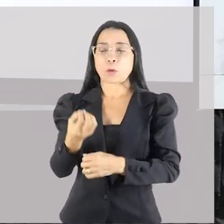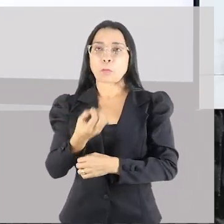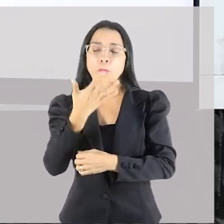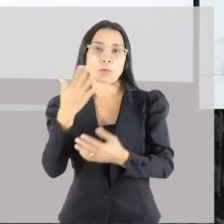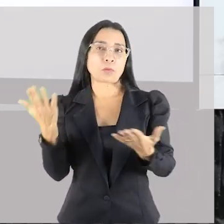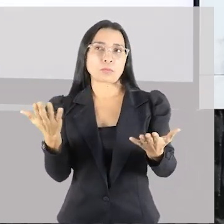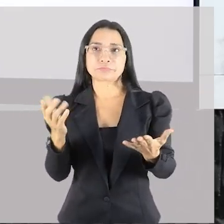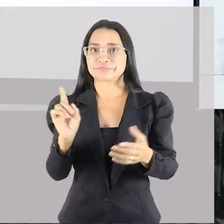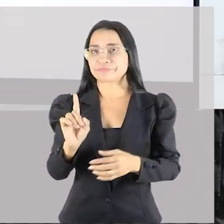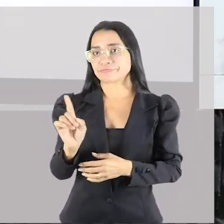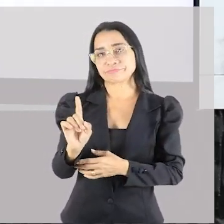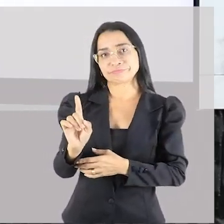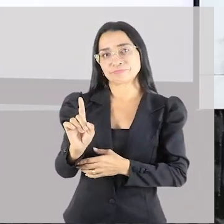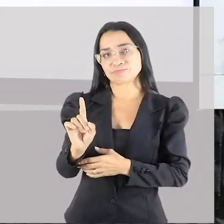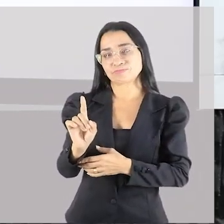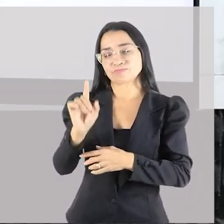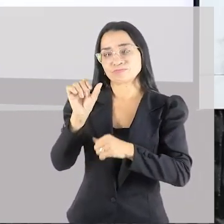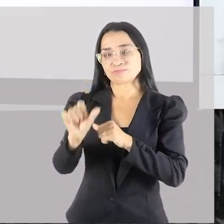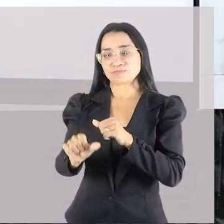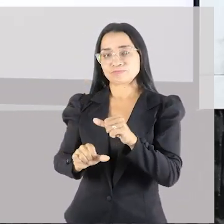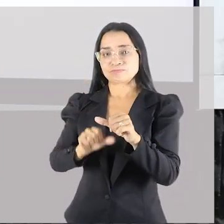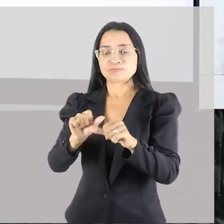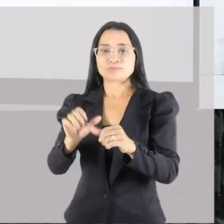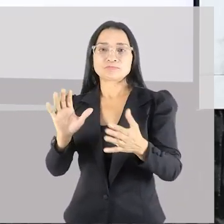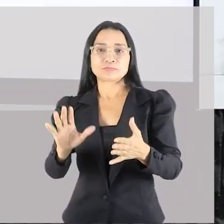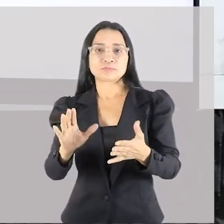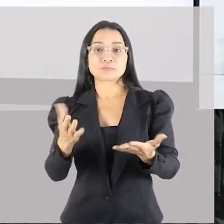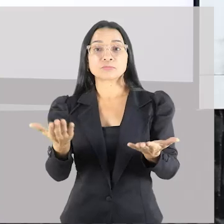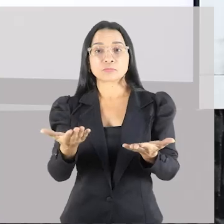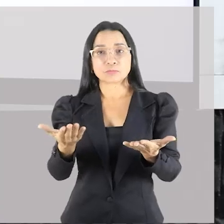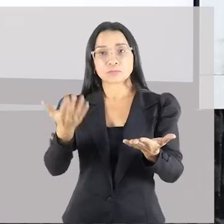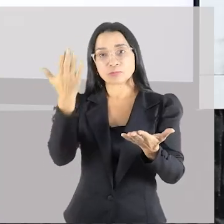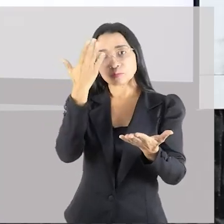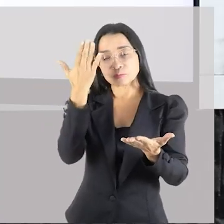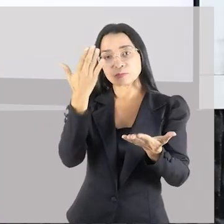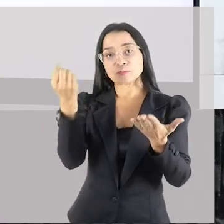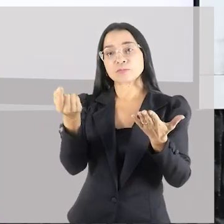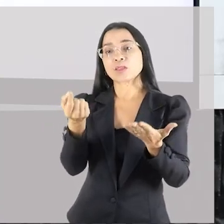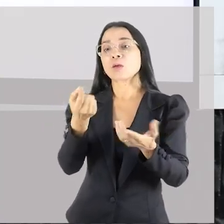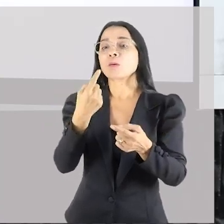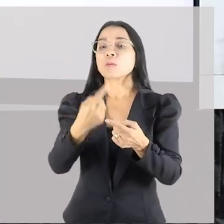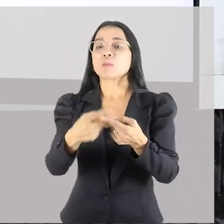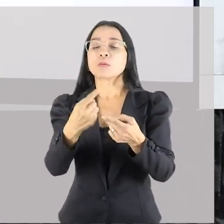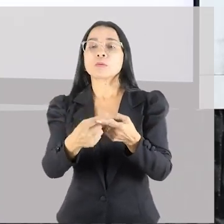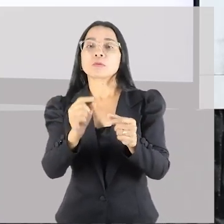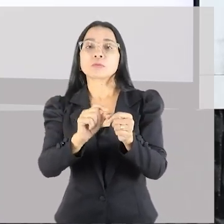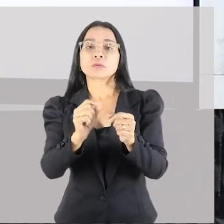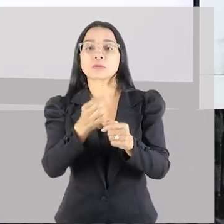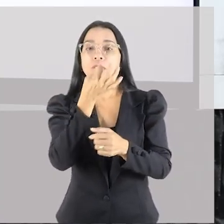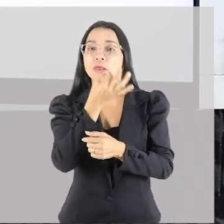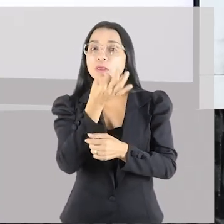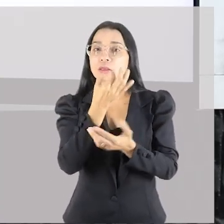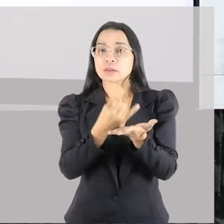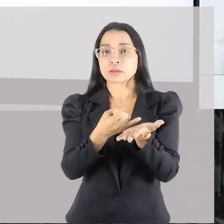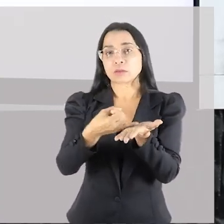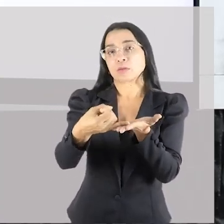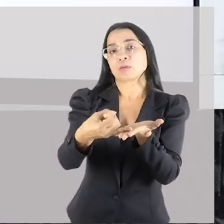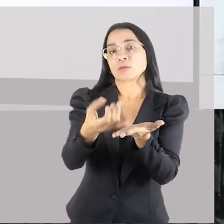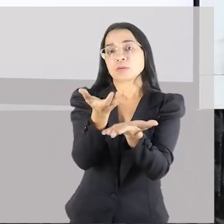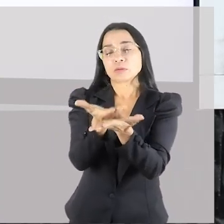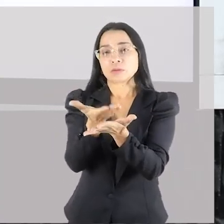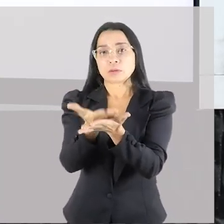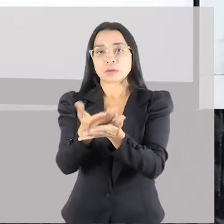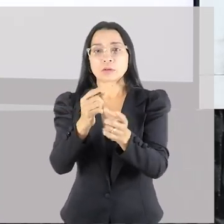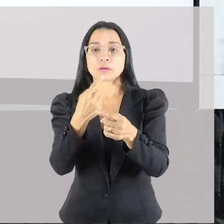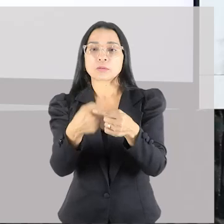foi bem assim, nós iremos entender por que eu estou fazendo essa crítica logo no início desta aula. Por